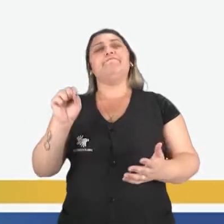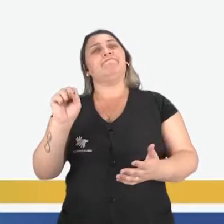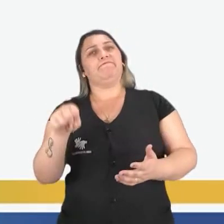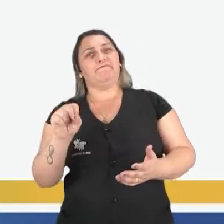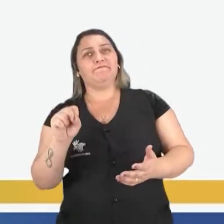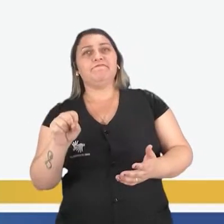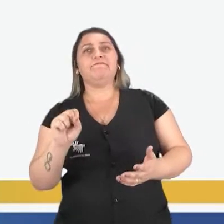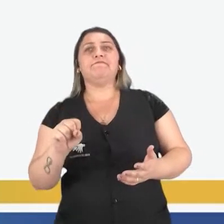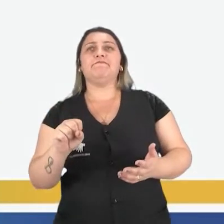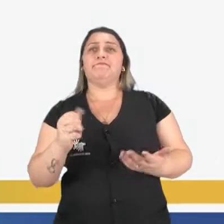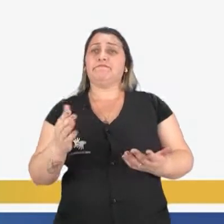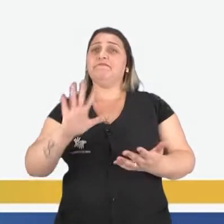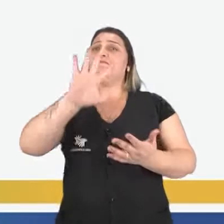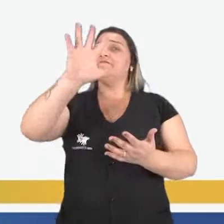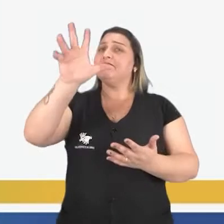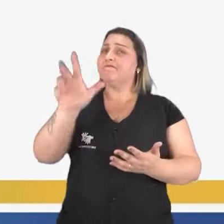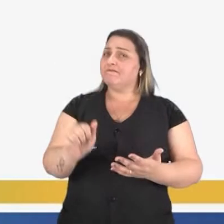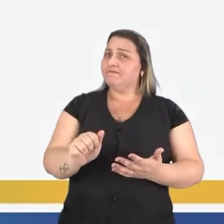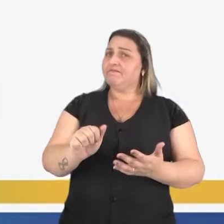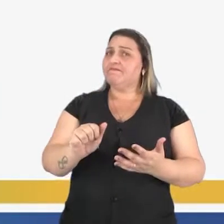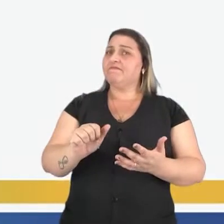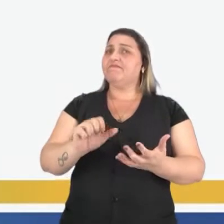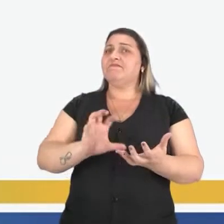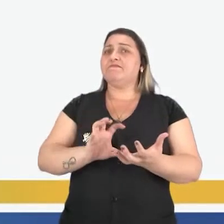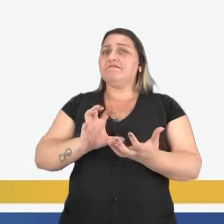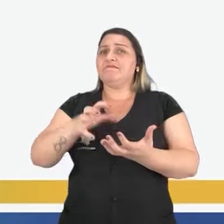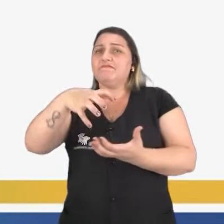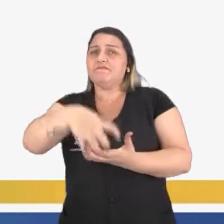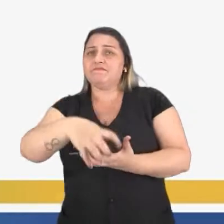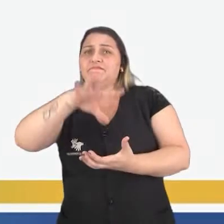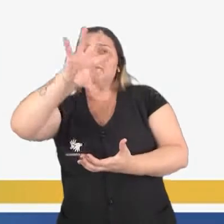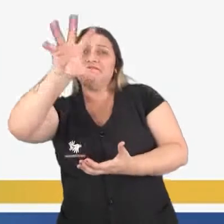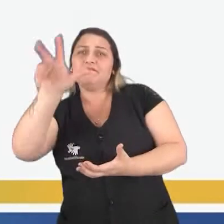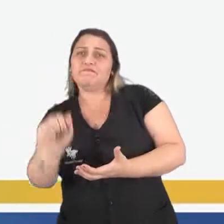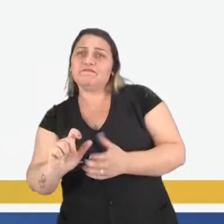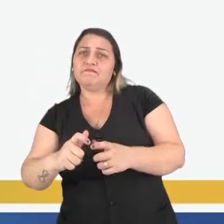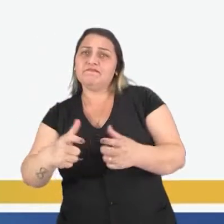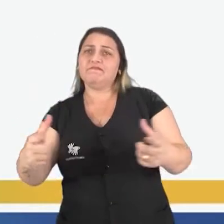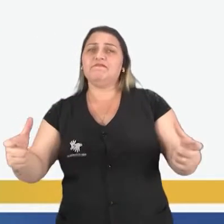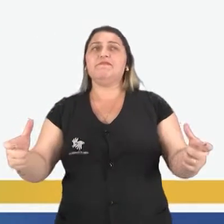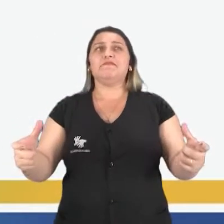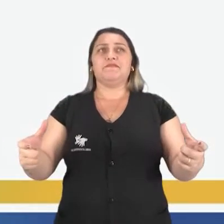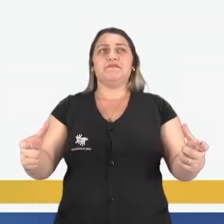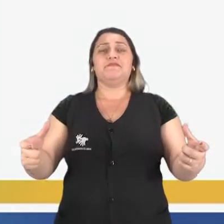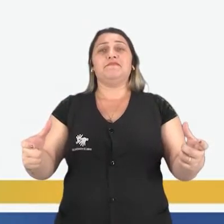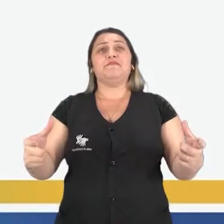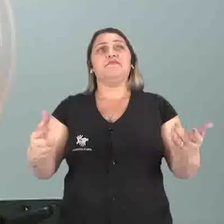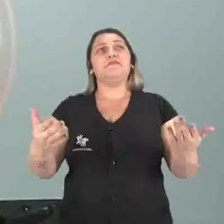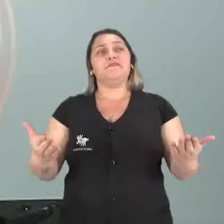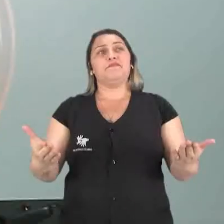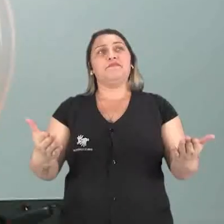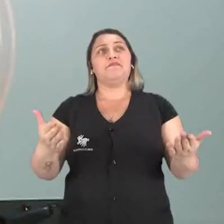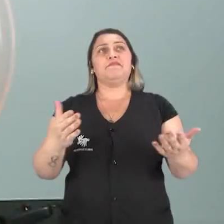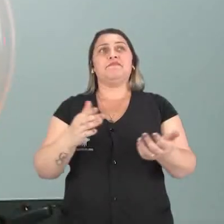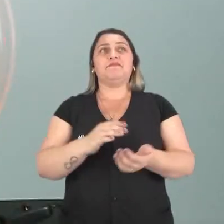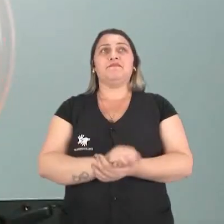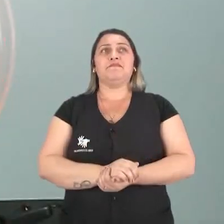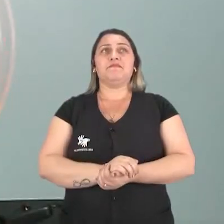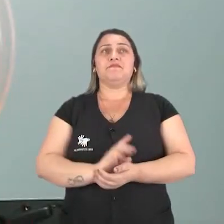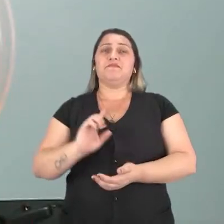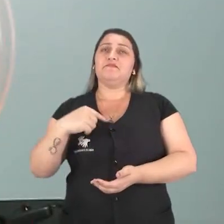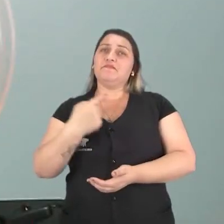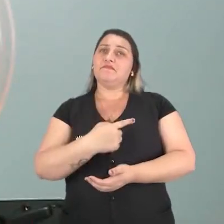Sim, esta é a África, né? O continente africano, que é muito grande. E então,